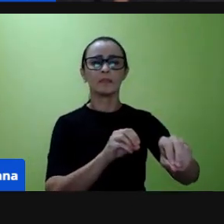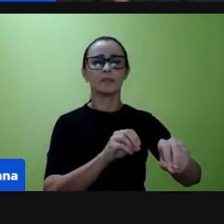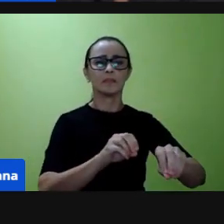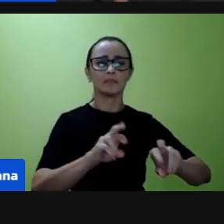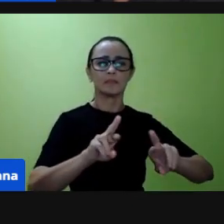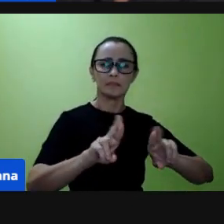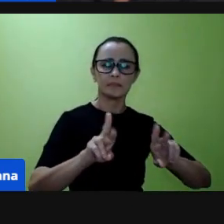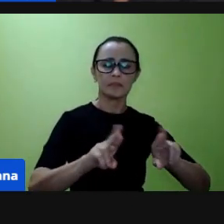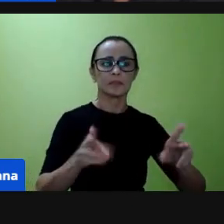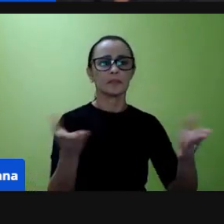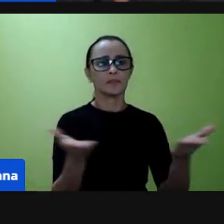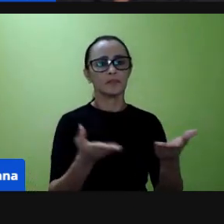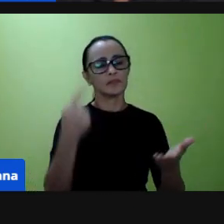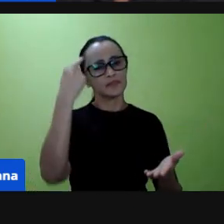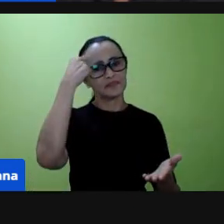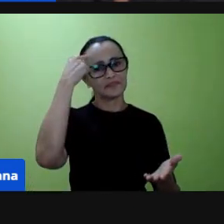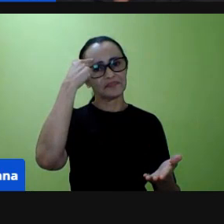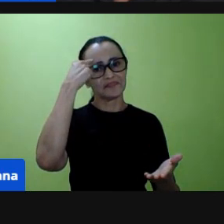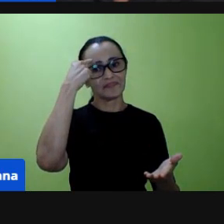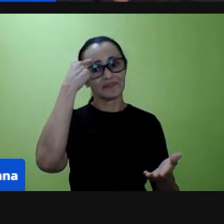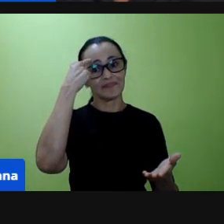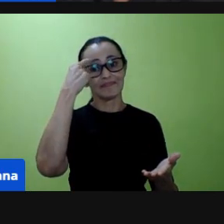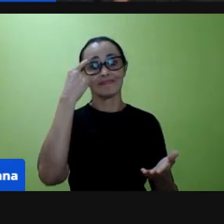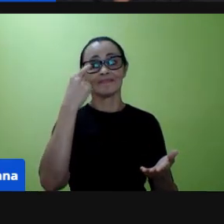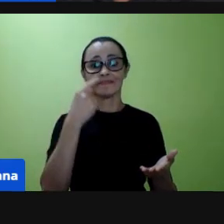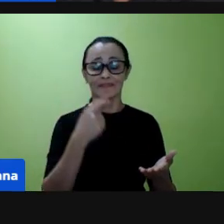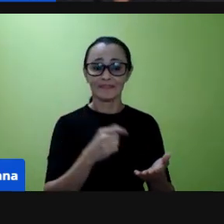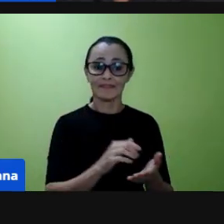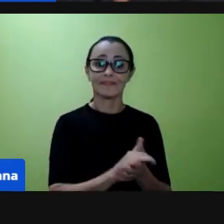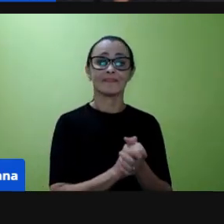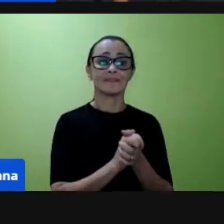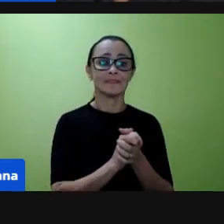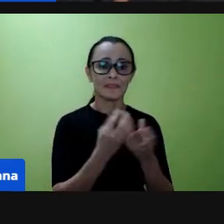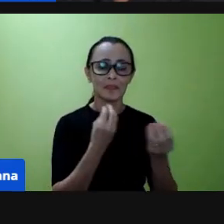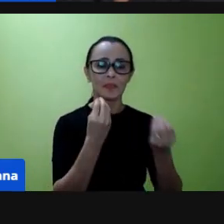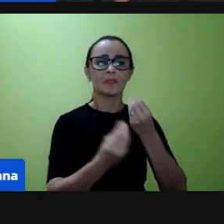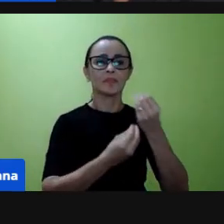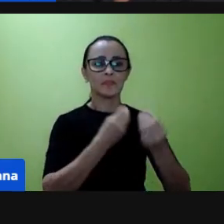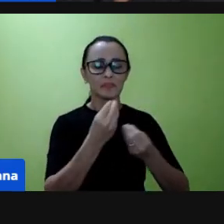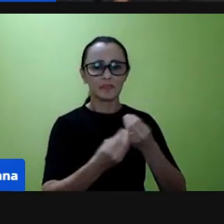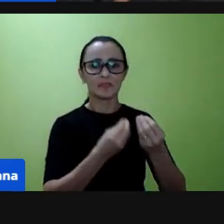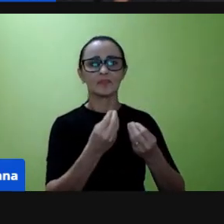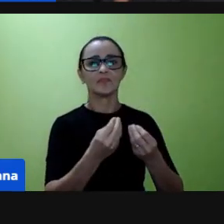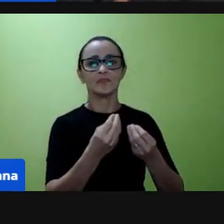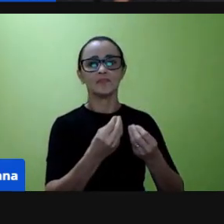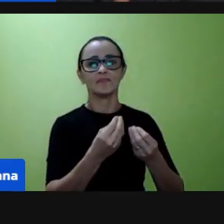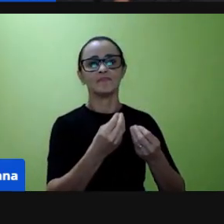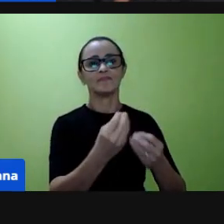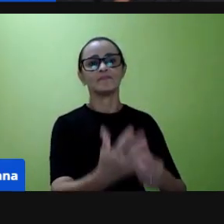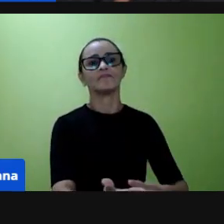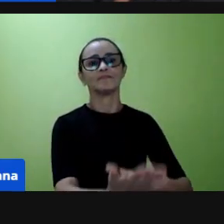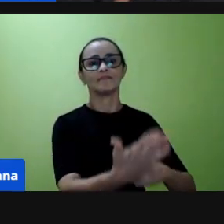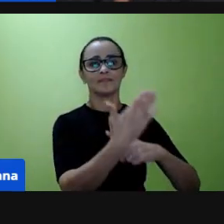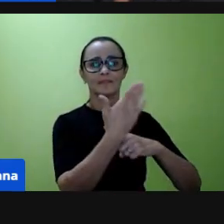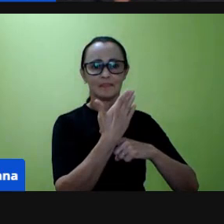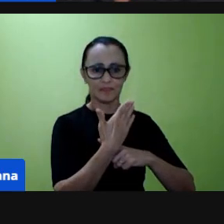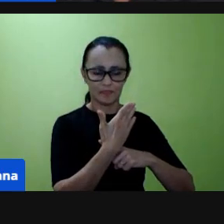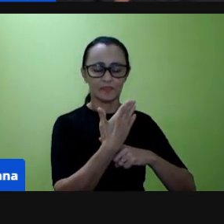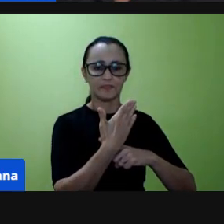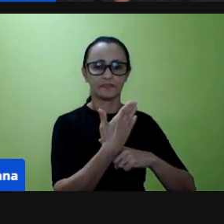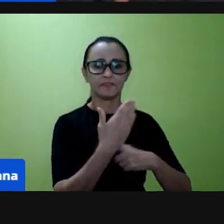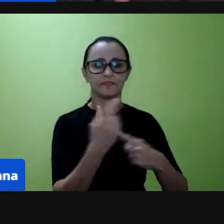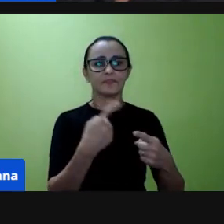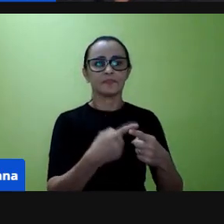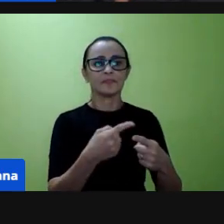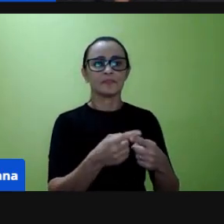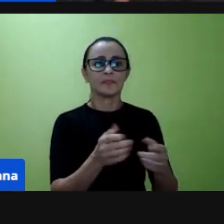eu fico pensando, nossa, como isso tem me ajudado, né? Porque nós estamos vivenciando uma situação onde nós